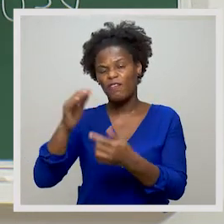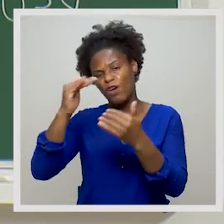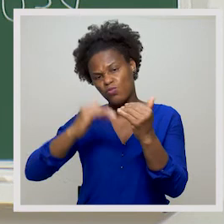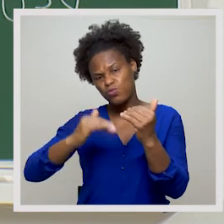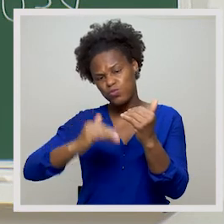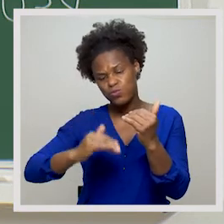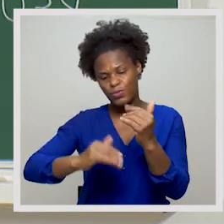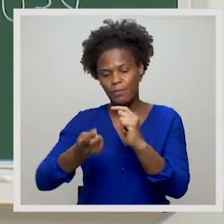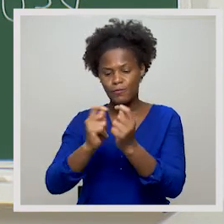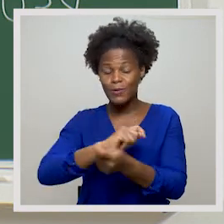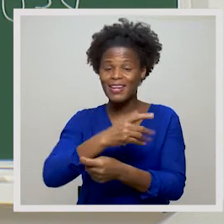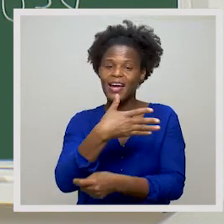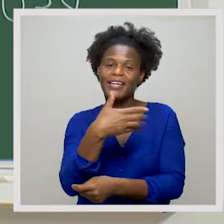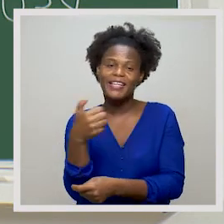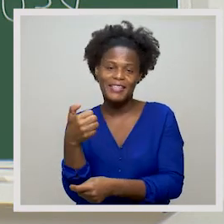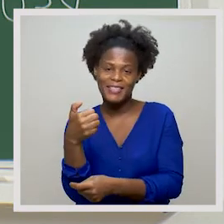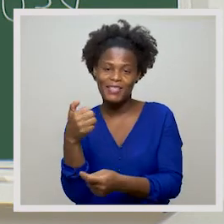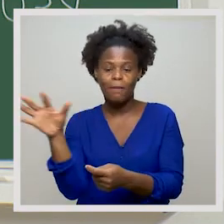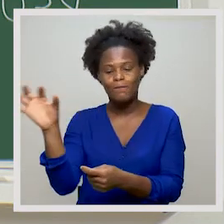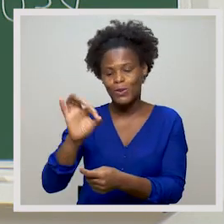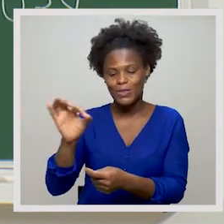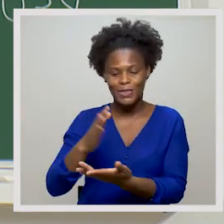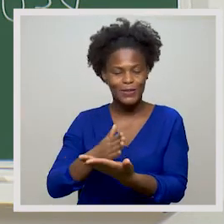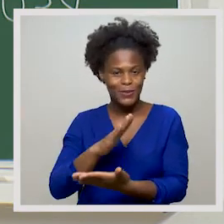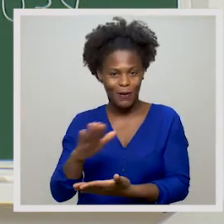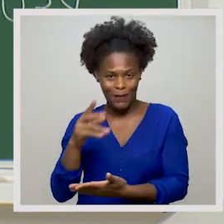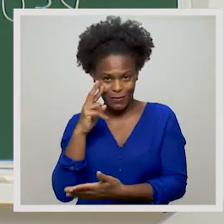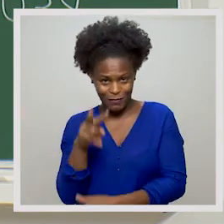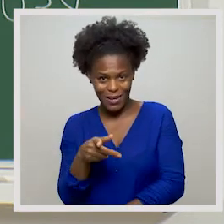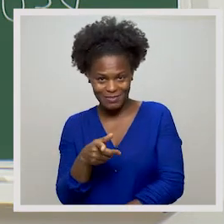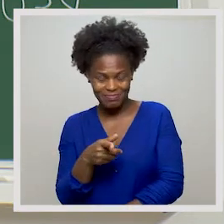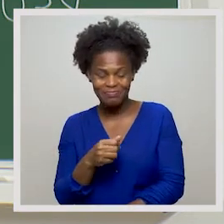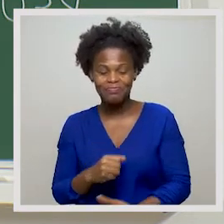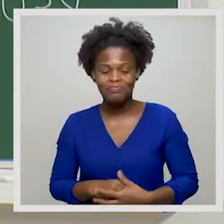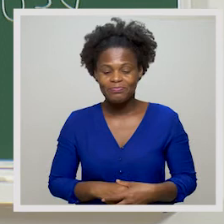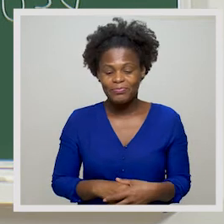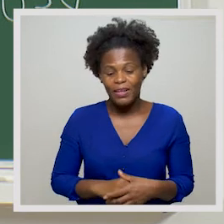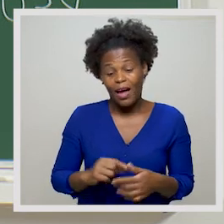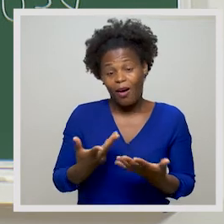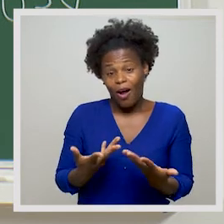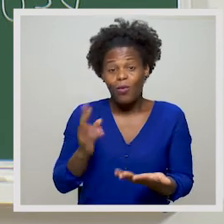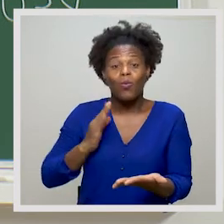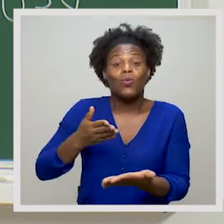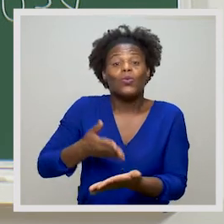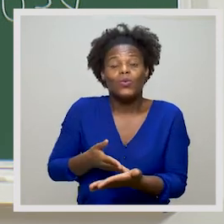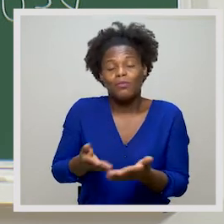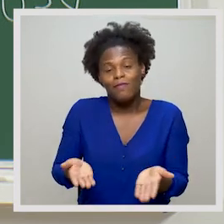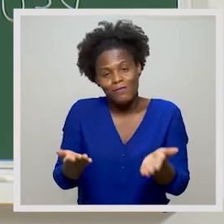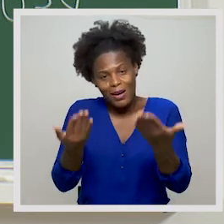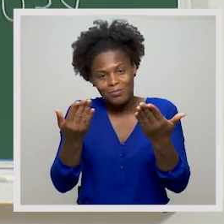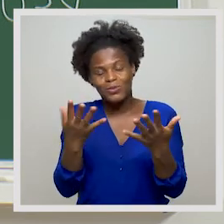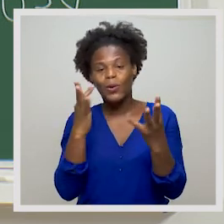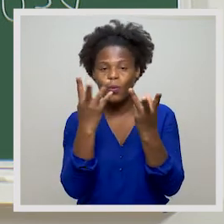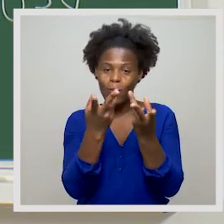defeito, apareceu aqui 15%. Estão a ver? Por último, vamos